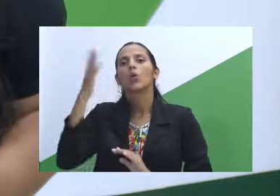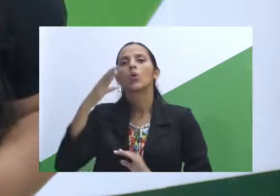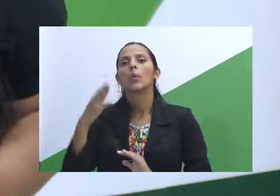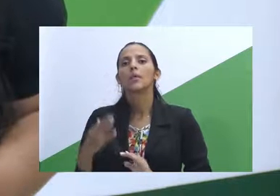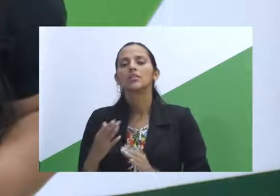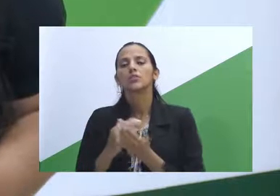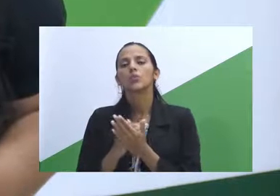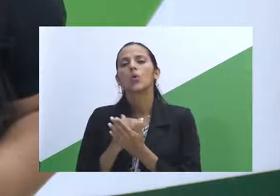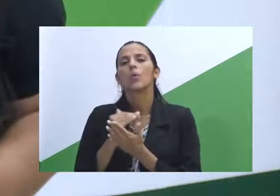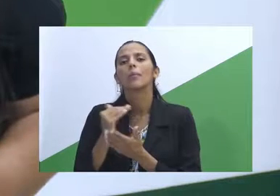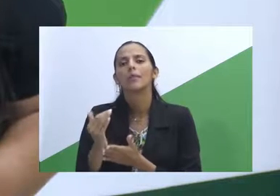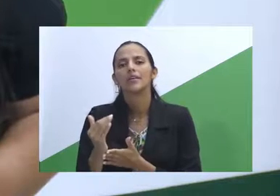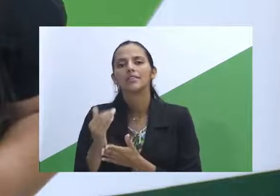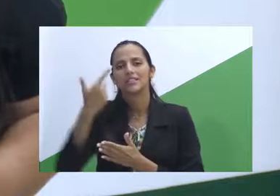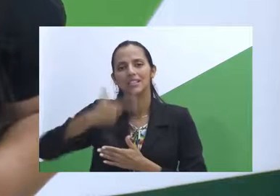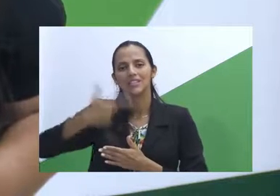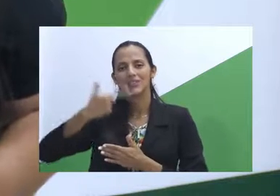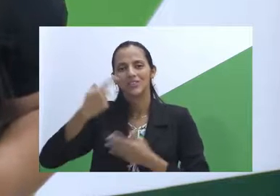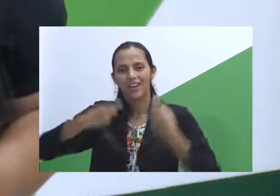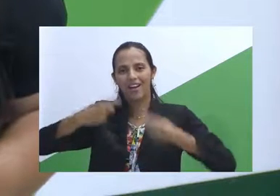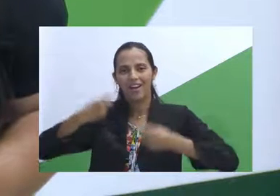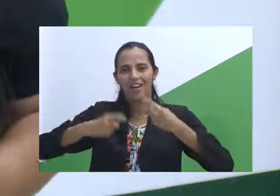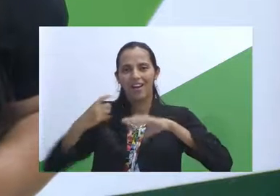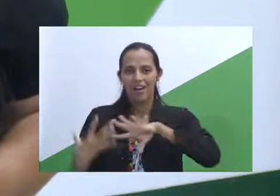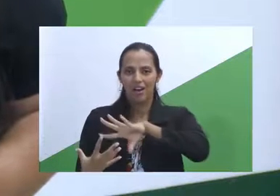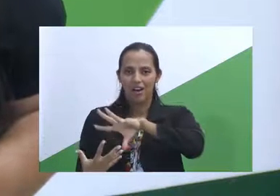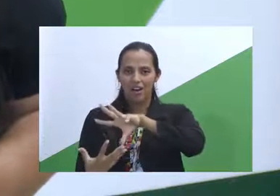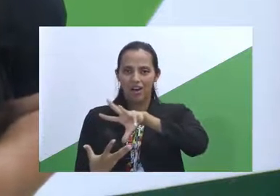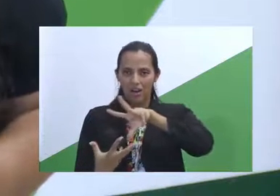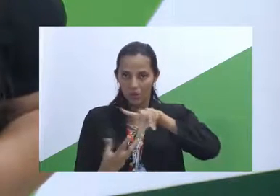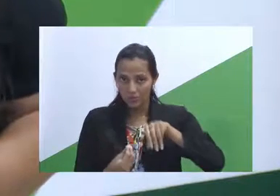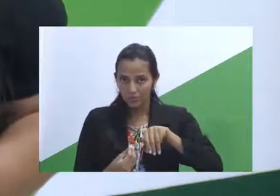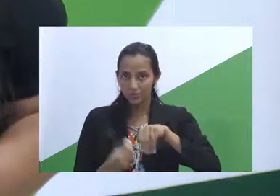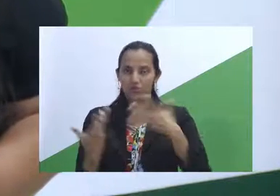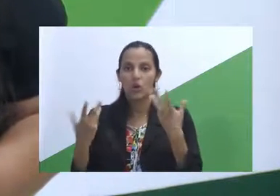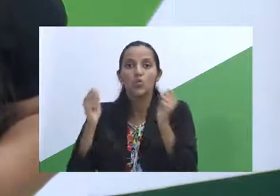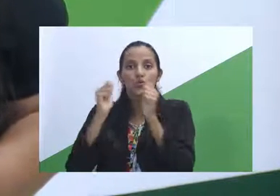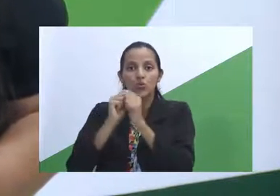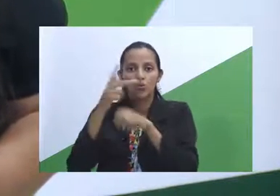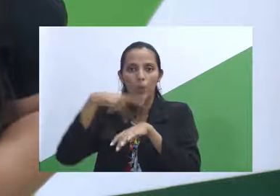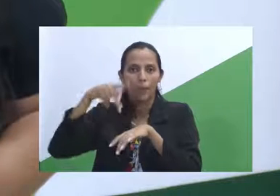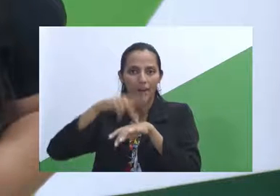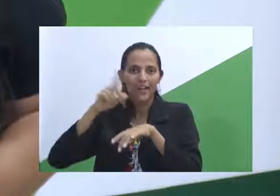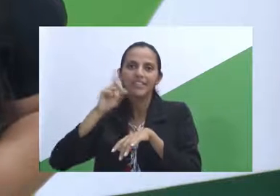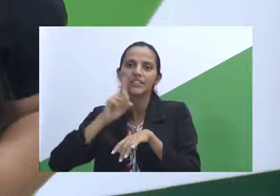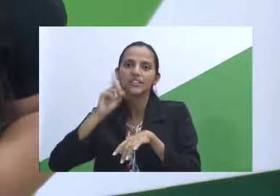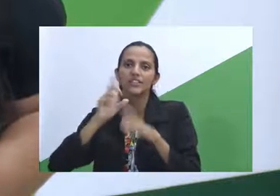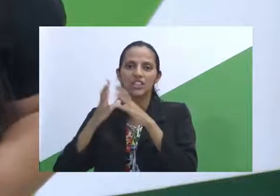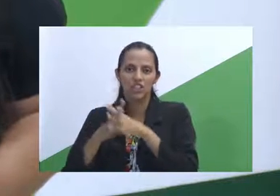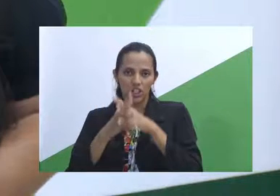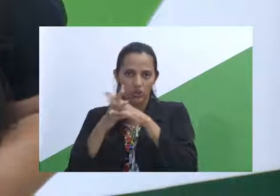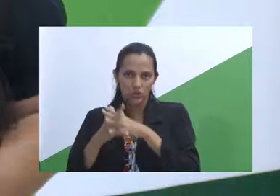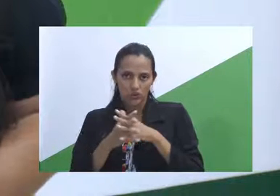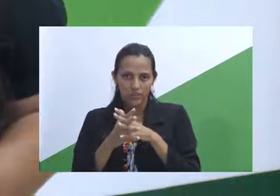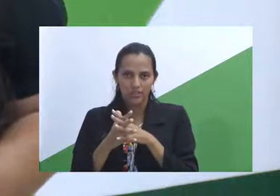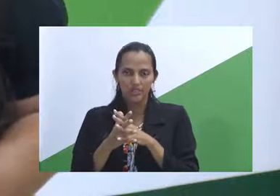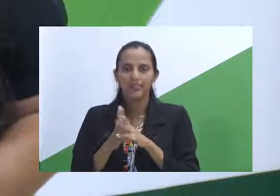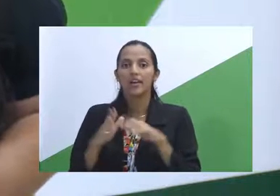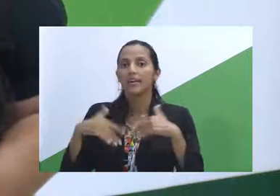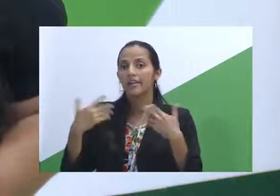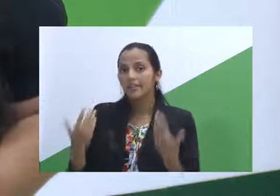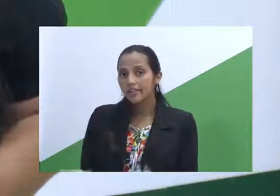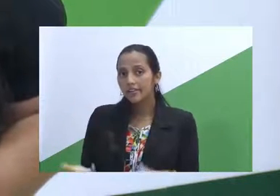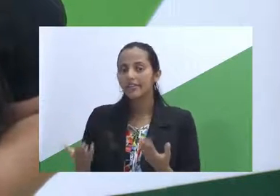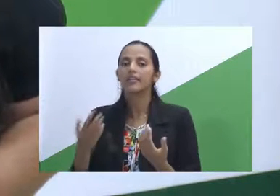entra, então, na Segunda Guerra Mundial do lado dos Estados Unidos. Então, Vargas, e olha aí, um problema